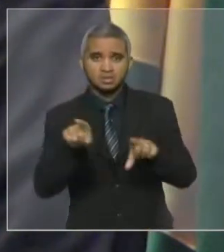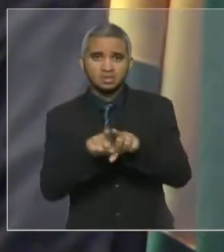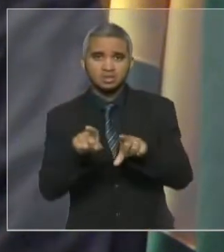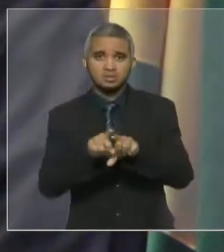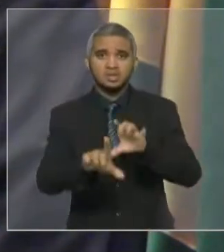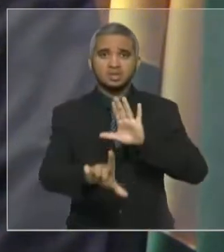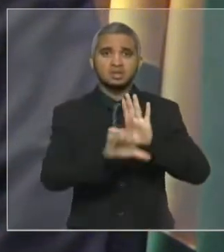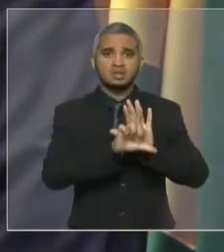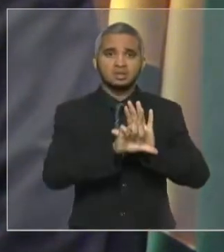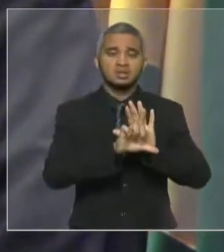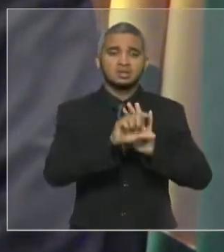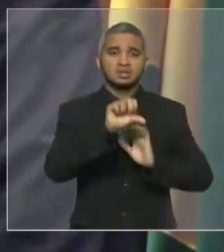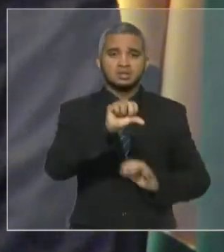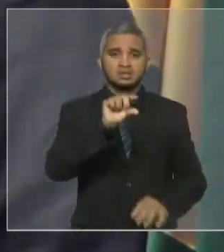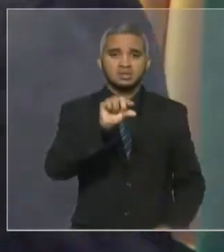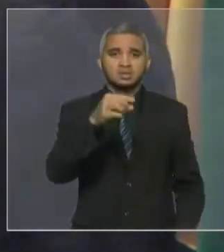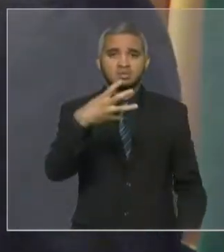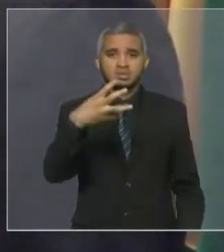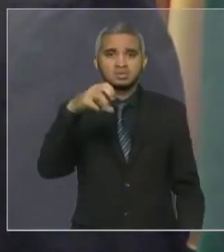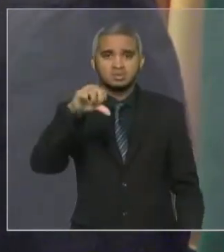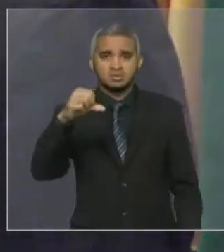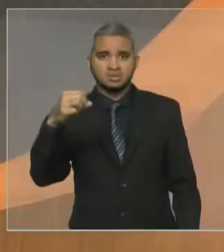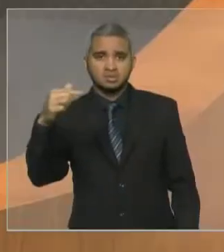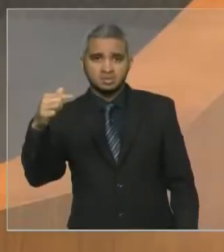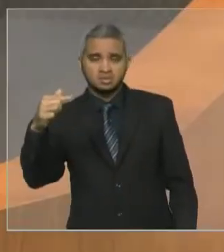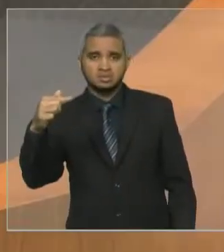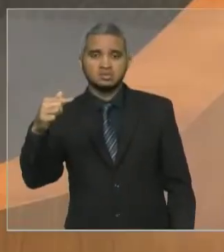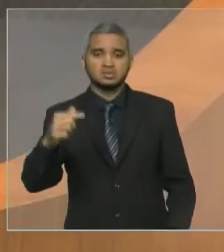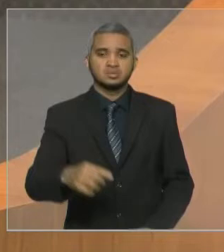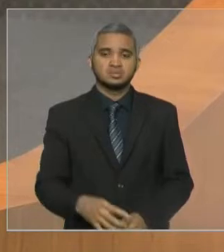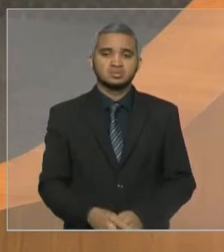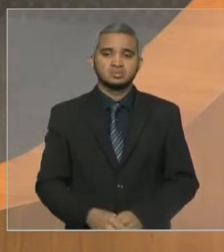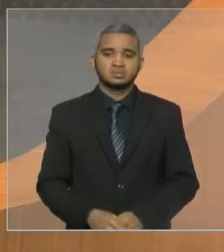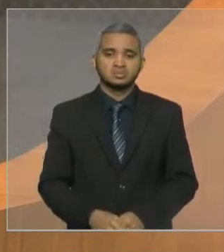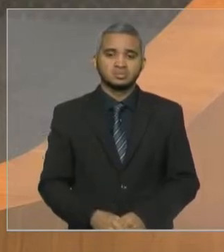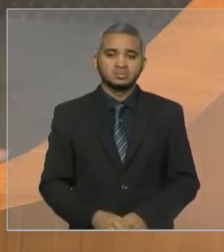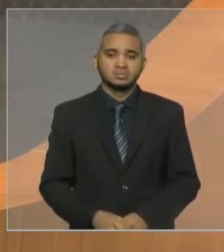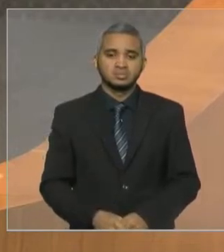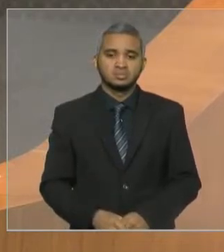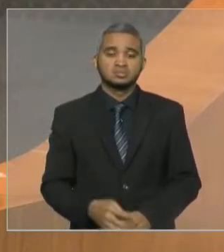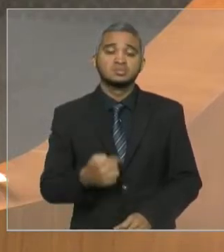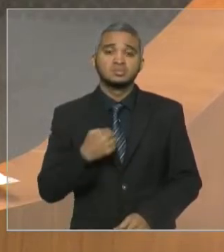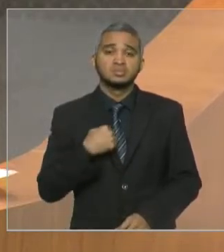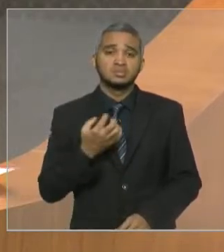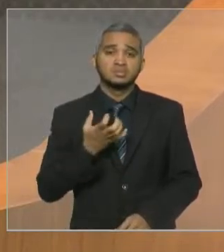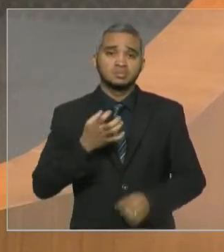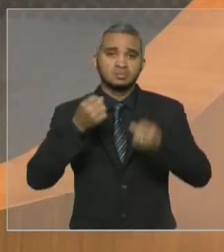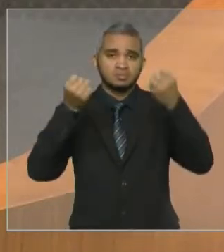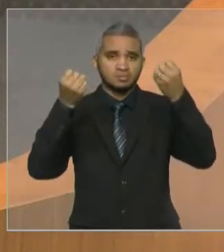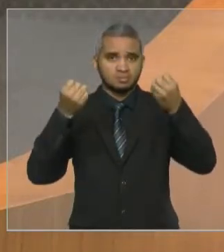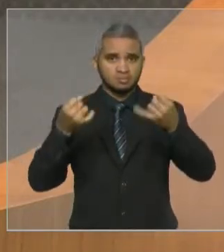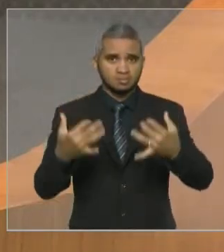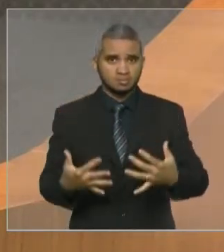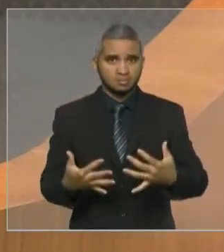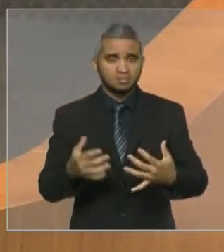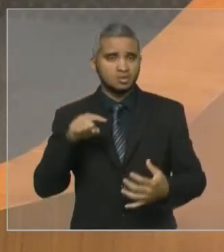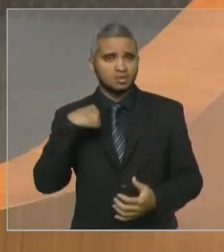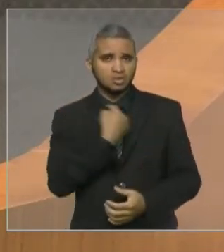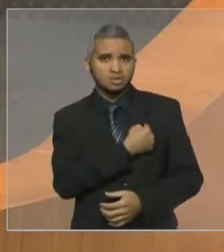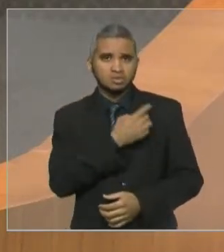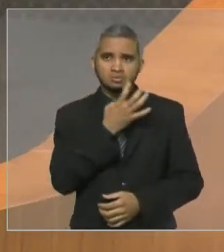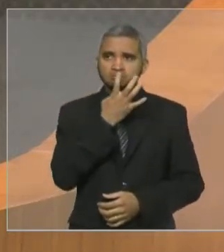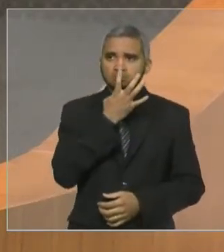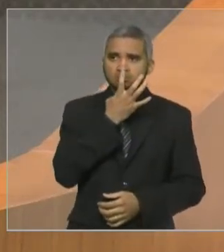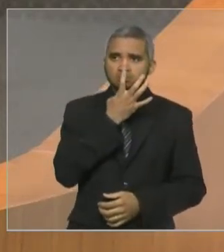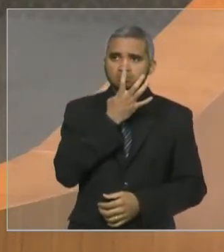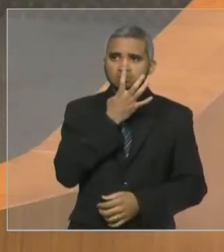11.497, 2004-2007. O que eu quero dizer a vocês, gente, que o que nós estamos assistindo no governo do